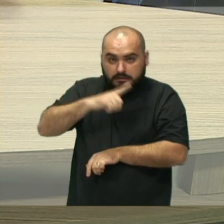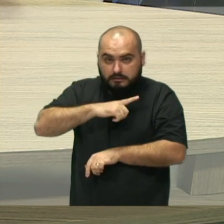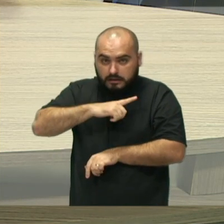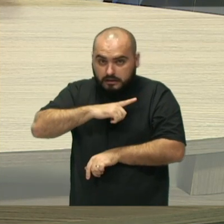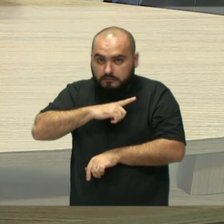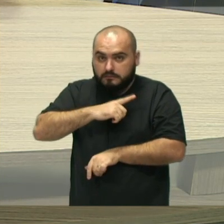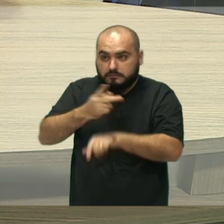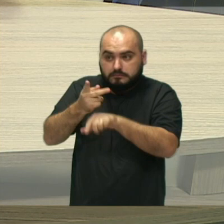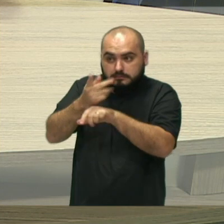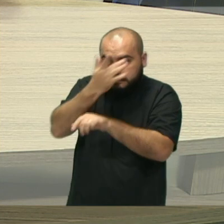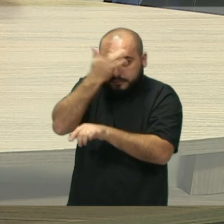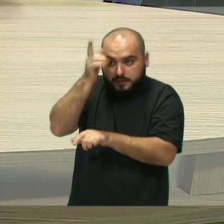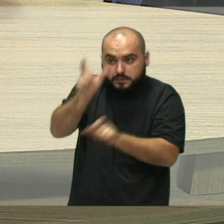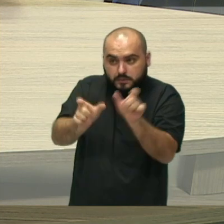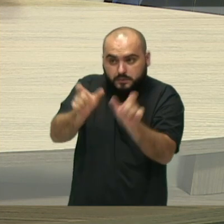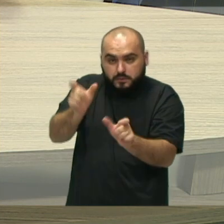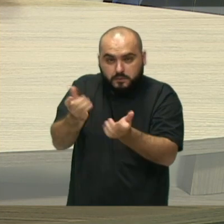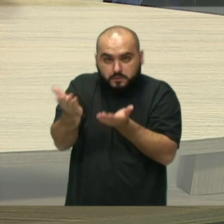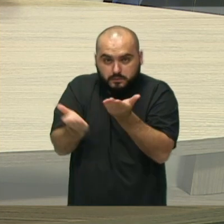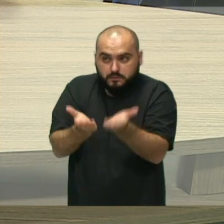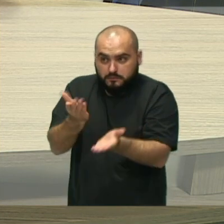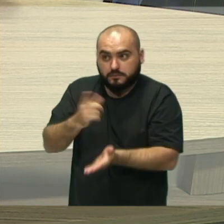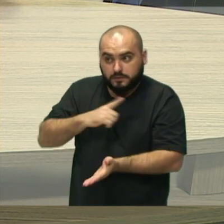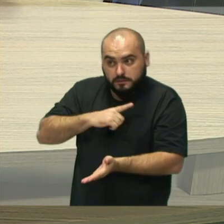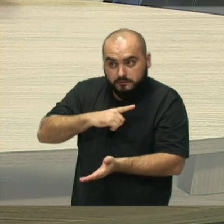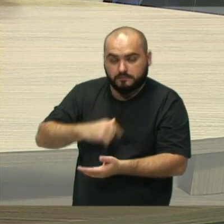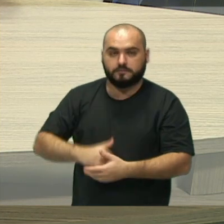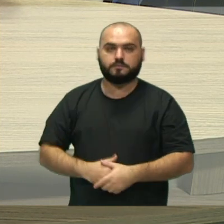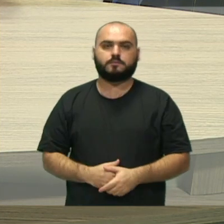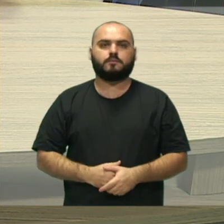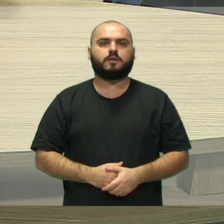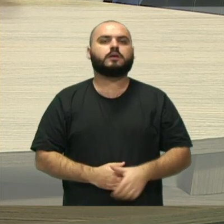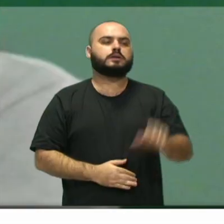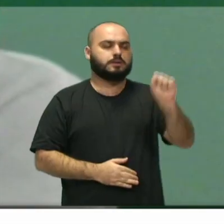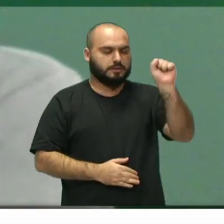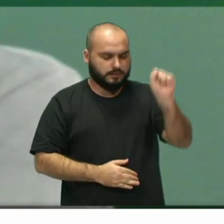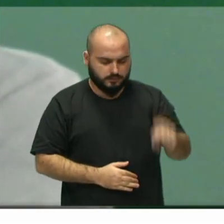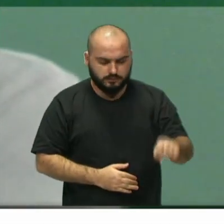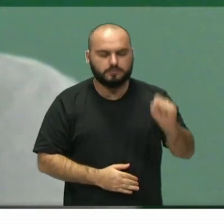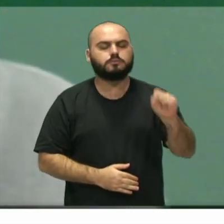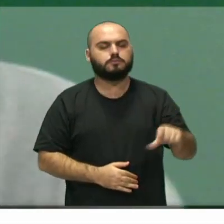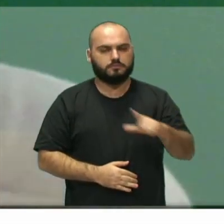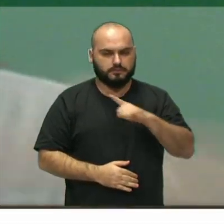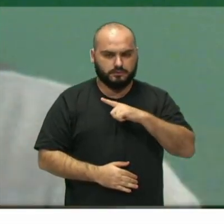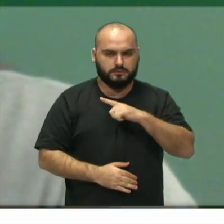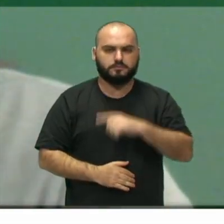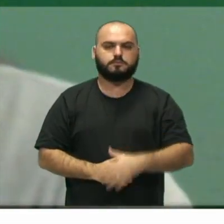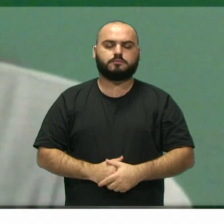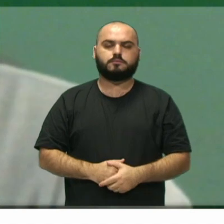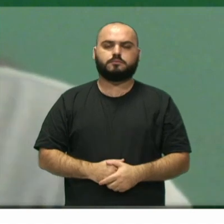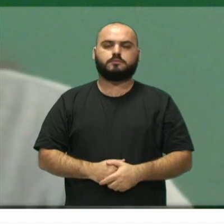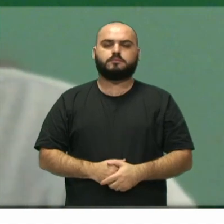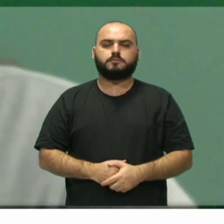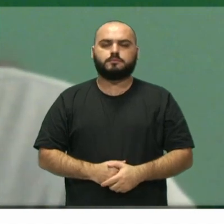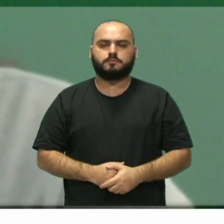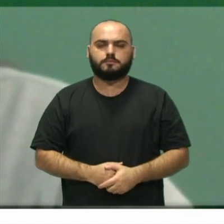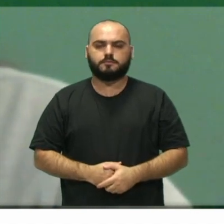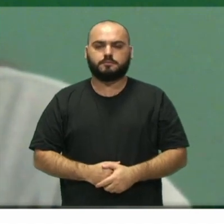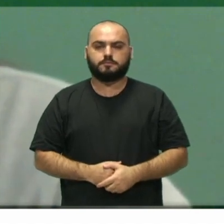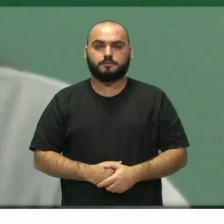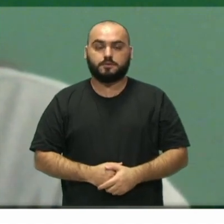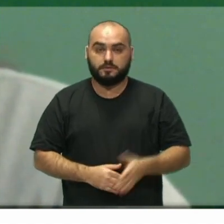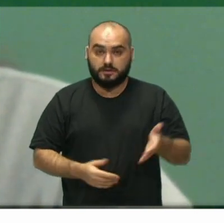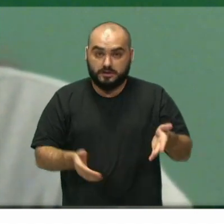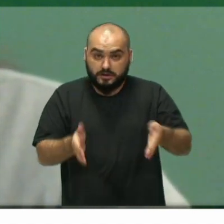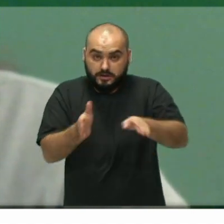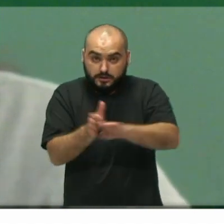de pessoas por tratamento nesse período? Sim, com certeza. Inicialmente, logo que veio a